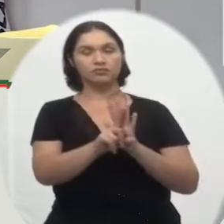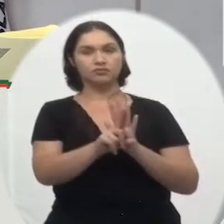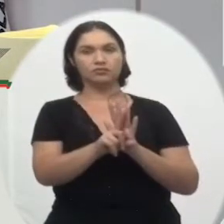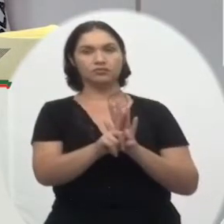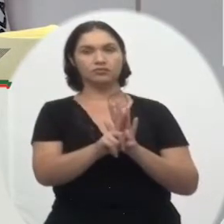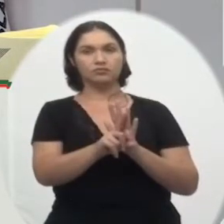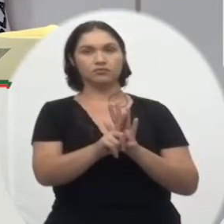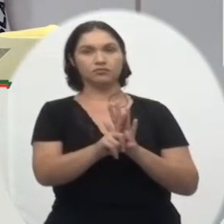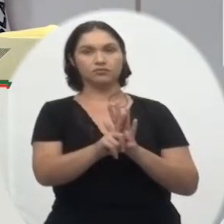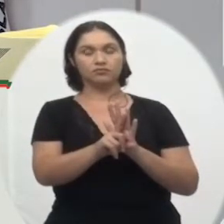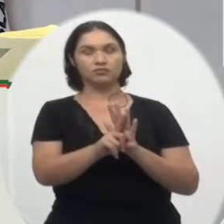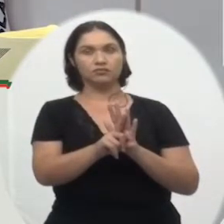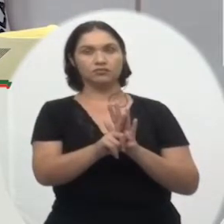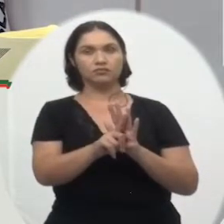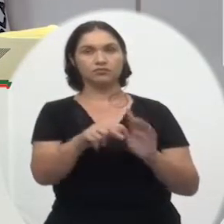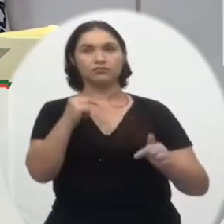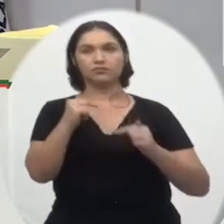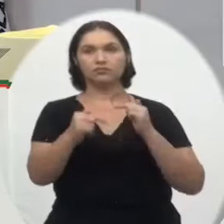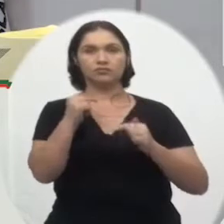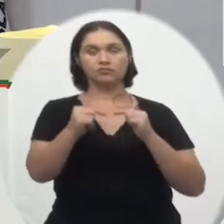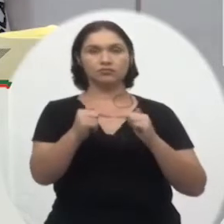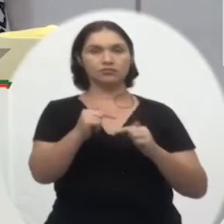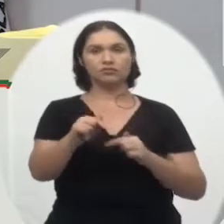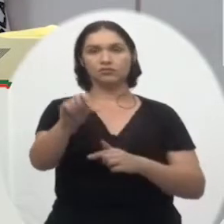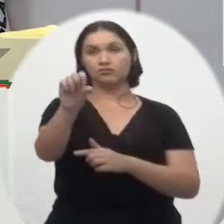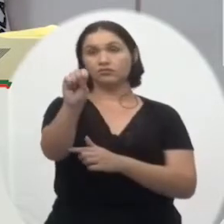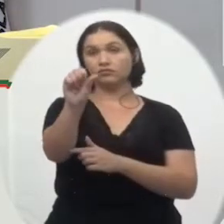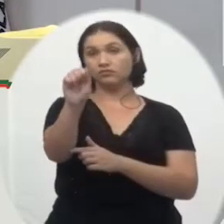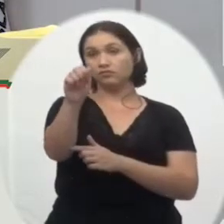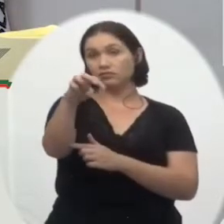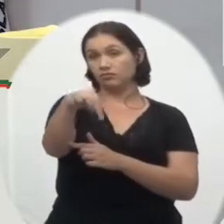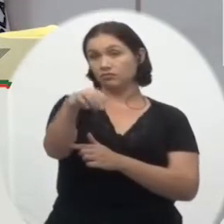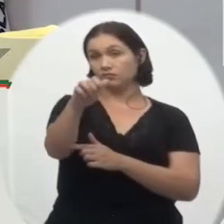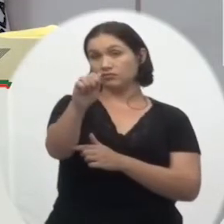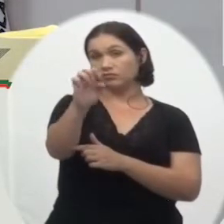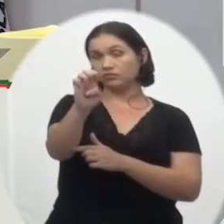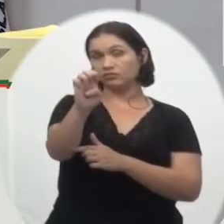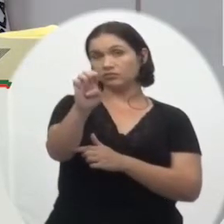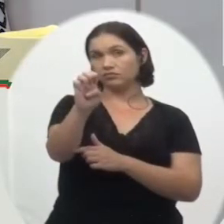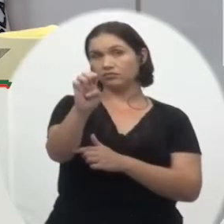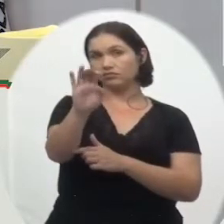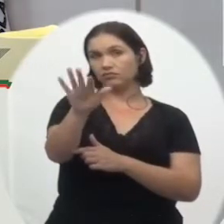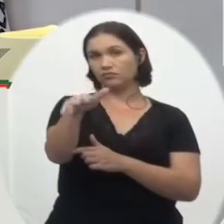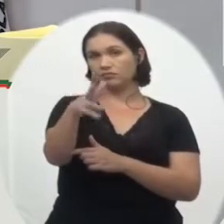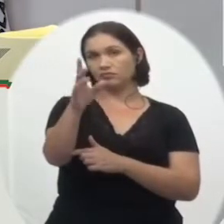Criciúma. Esse projeto tramitava com essa casa desde o dia